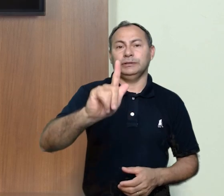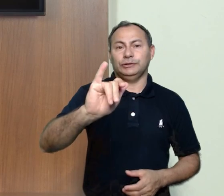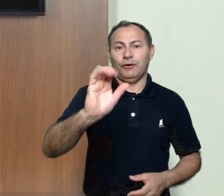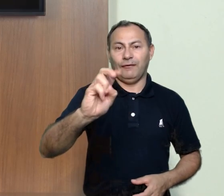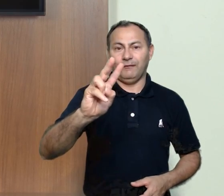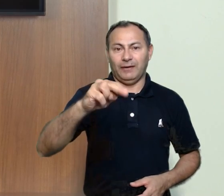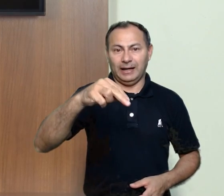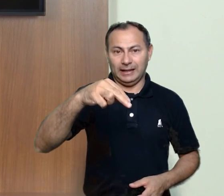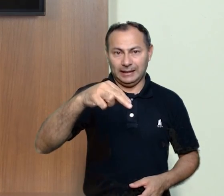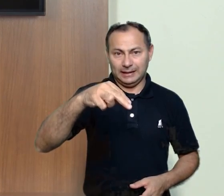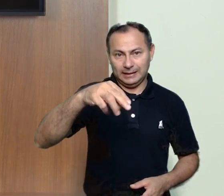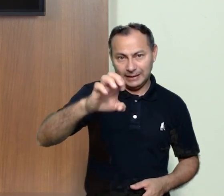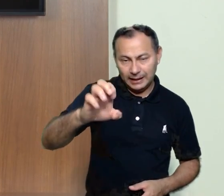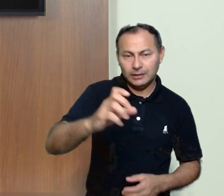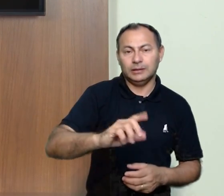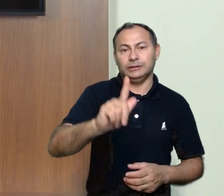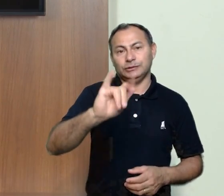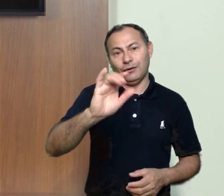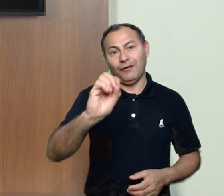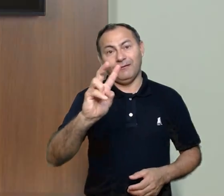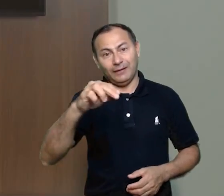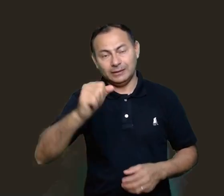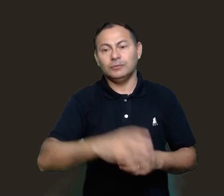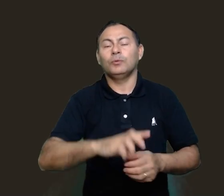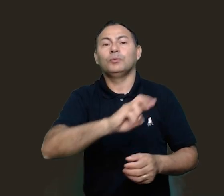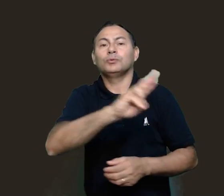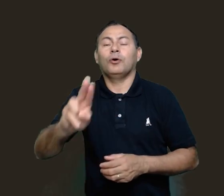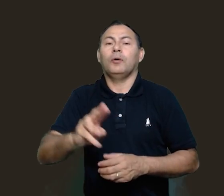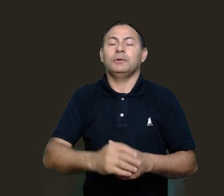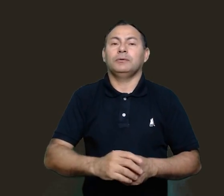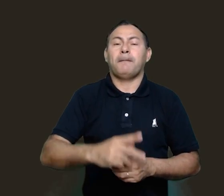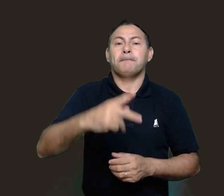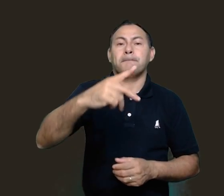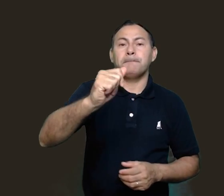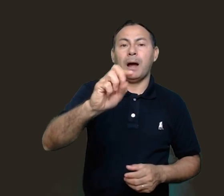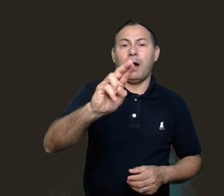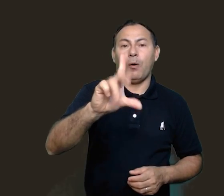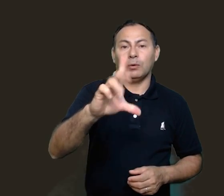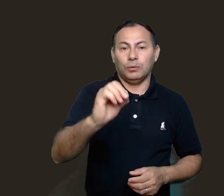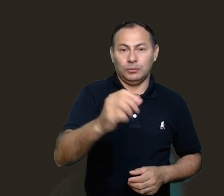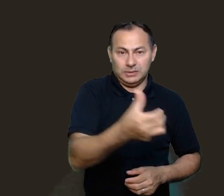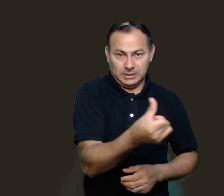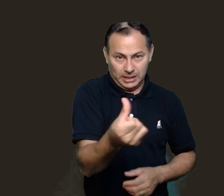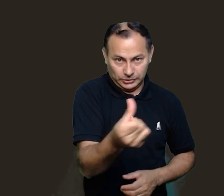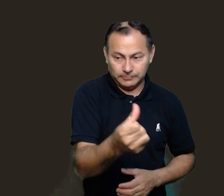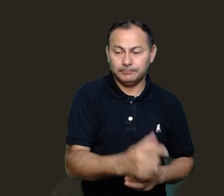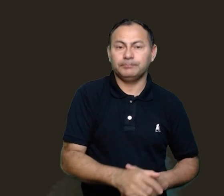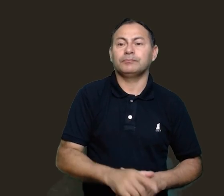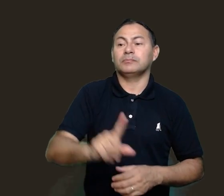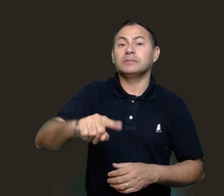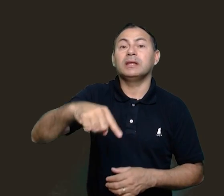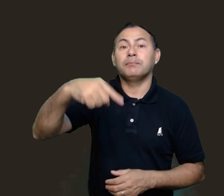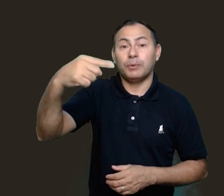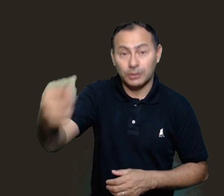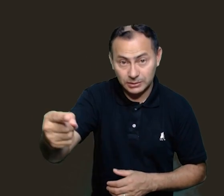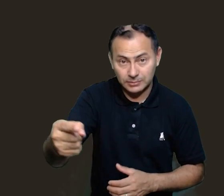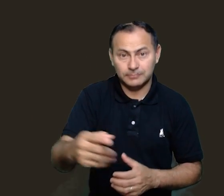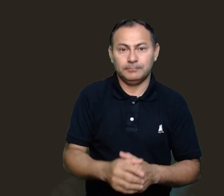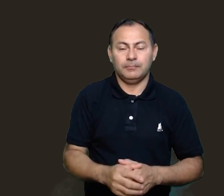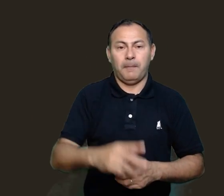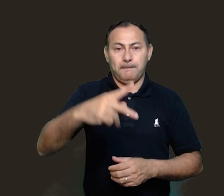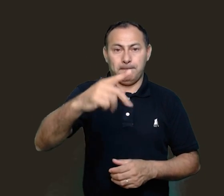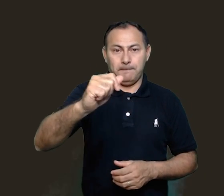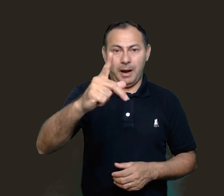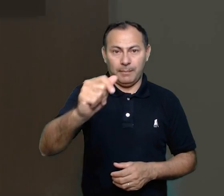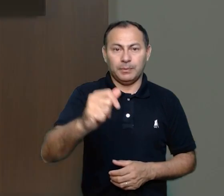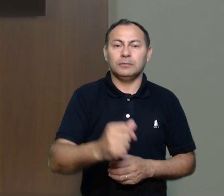Montini, que tomou o nome de Paulo VI. Logo em seguida, o